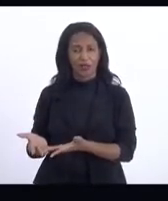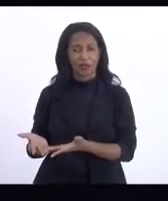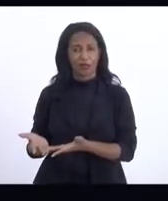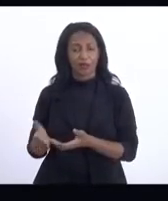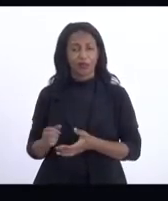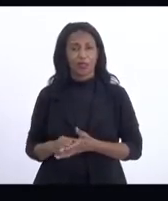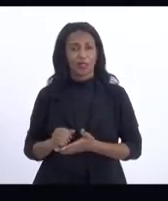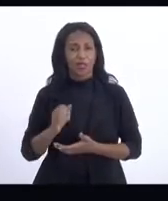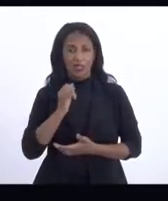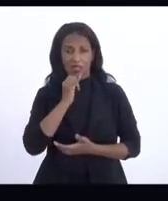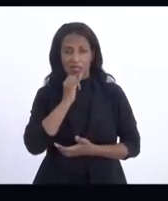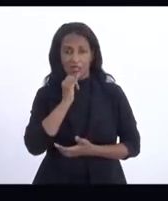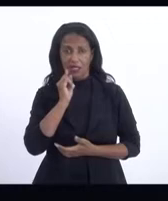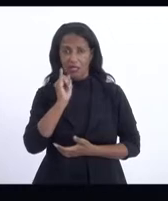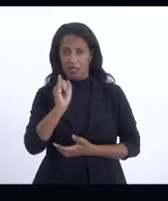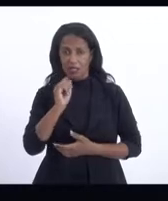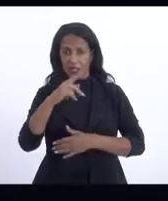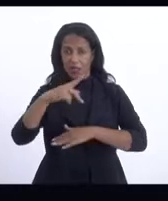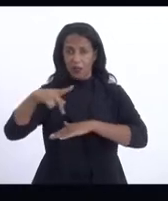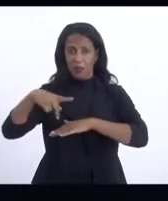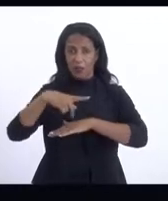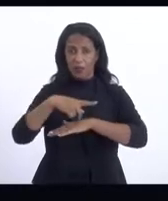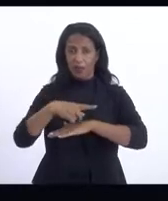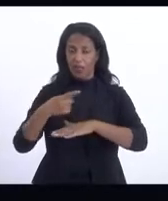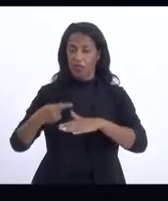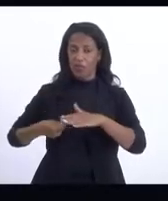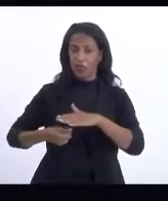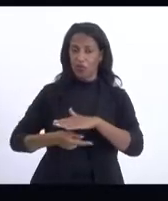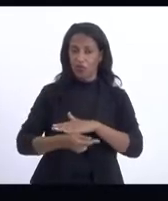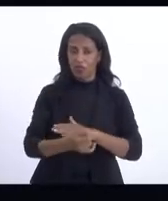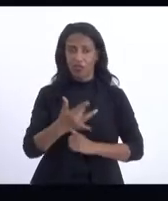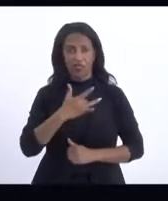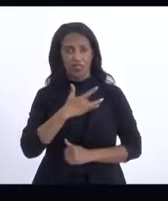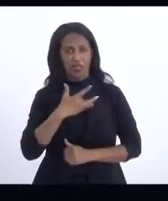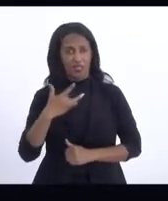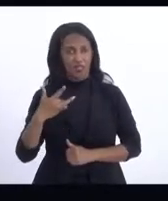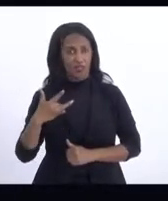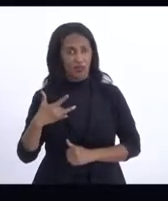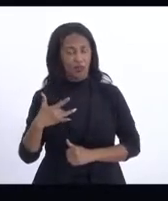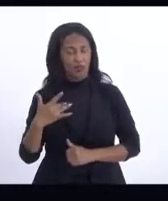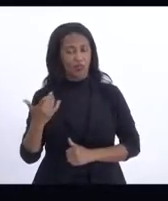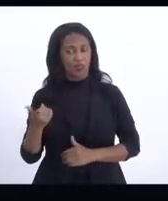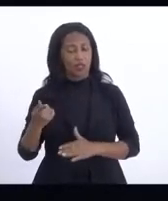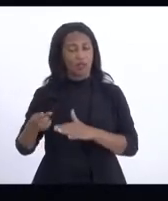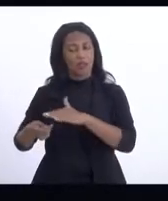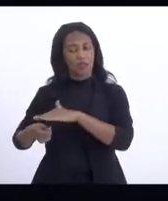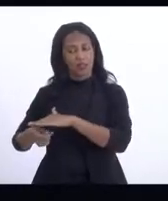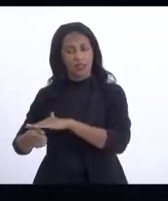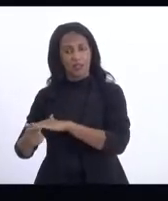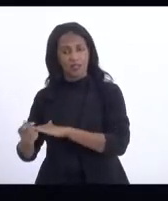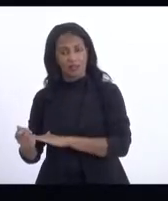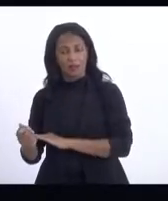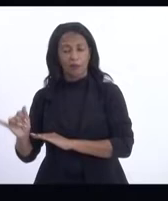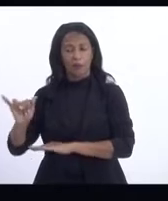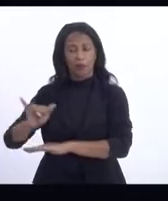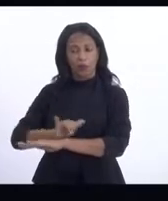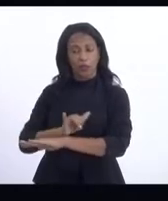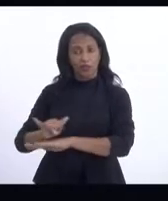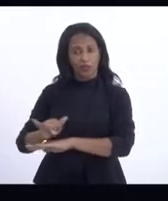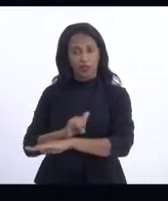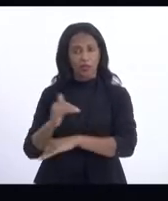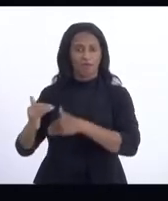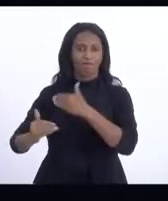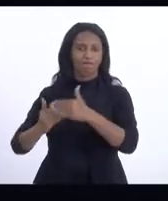Se um país não investir em saúde por vocação, ele deve investir por estratégia de